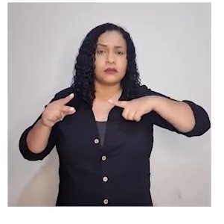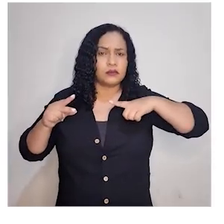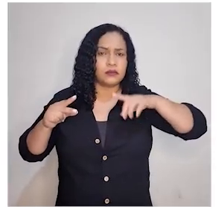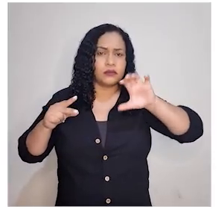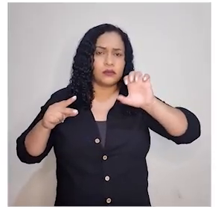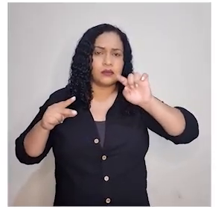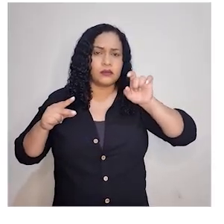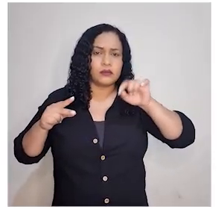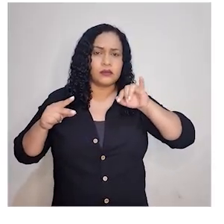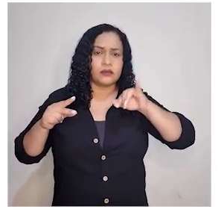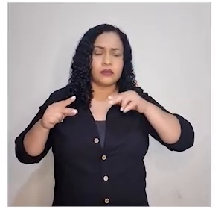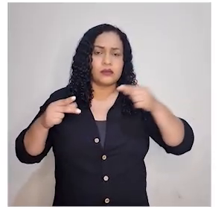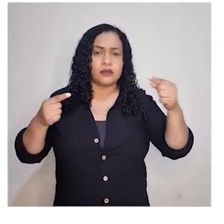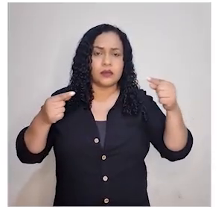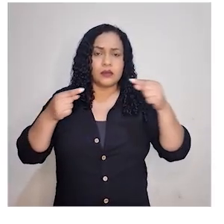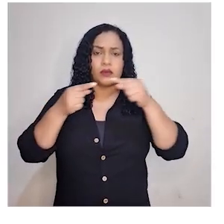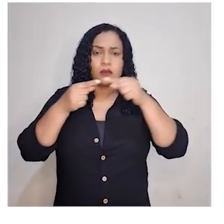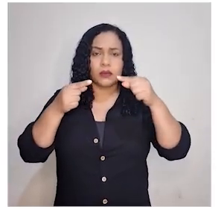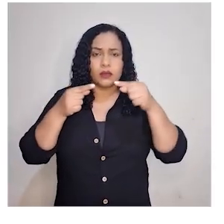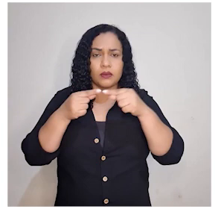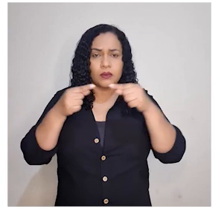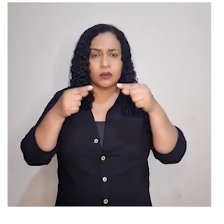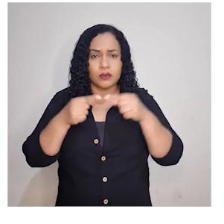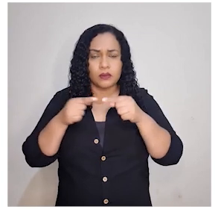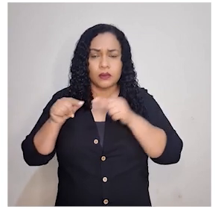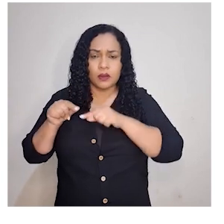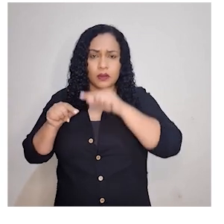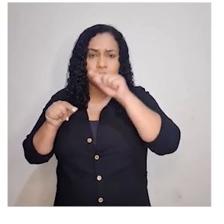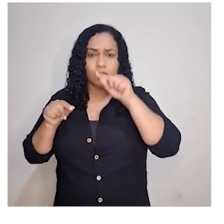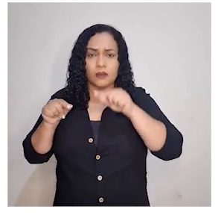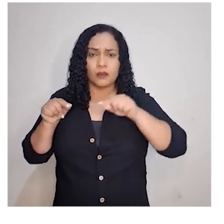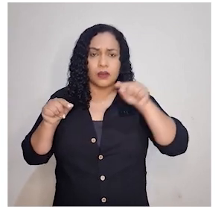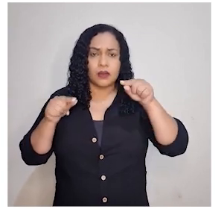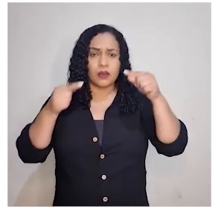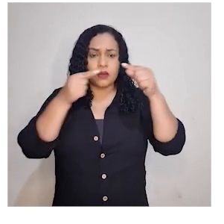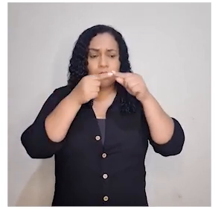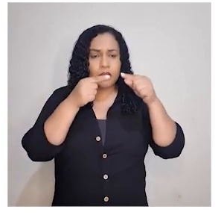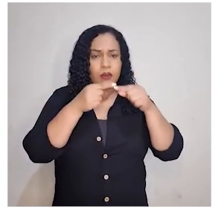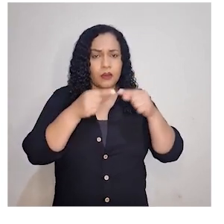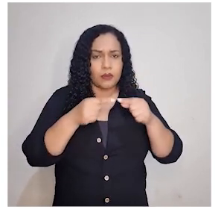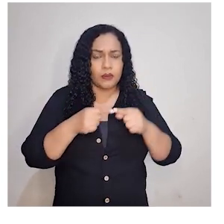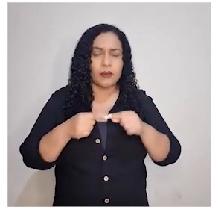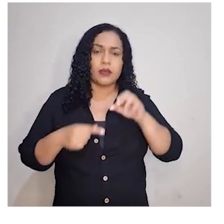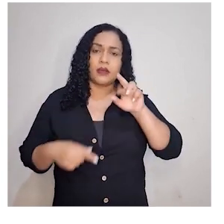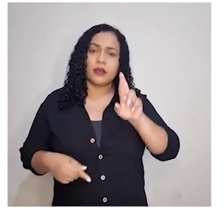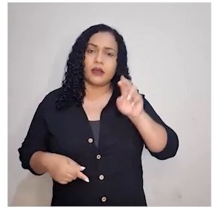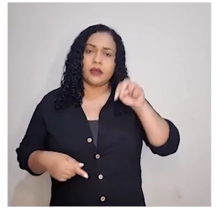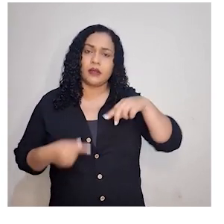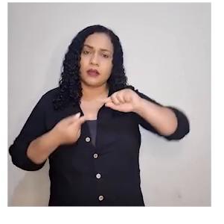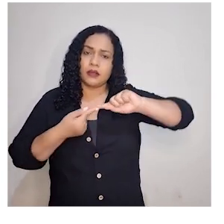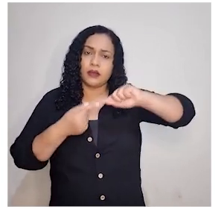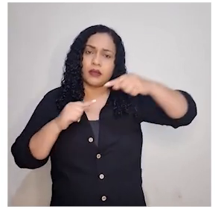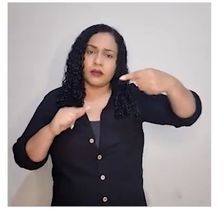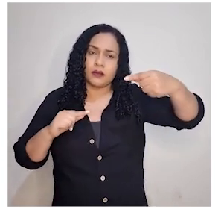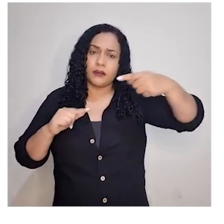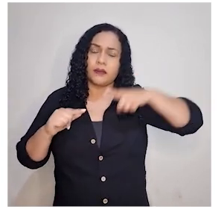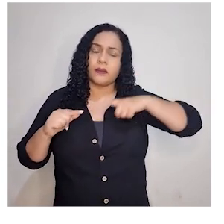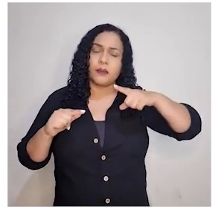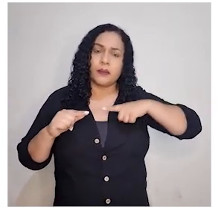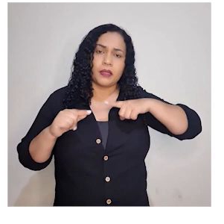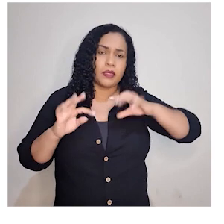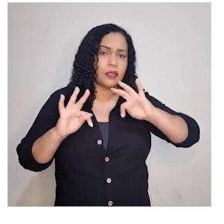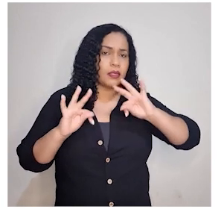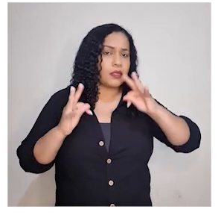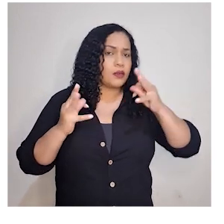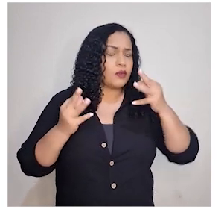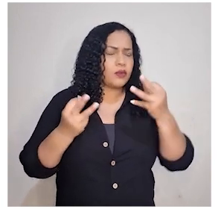por enzimas que vão se encaixar e trazer os códons responsáveis por formar a fita de RNA. Então, nós temos